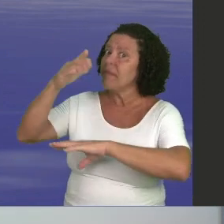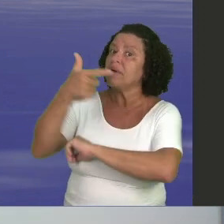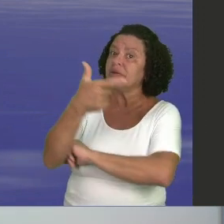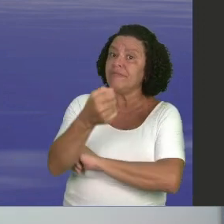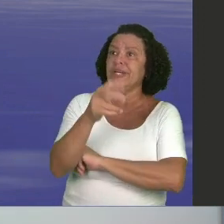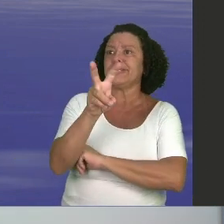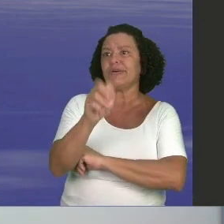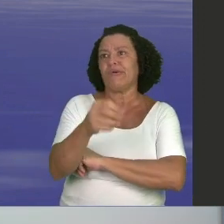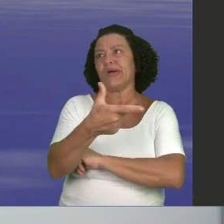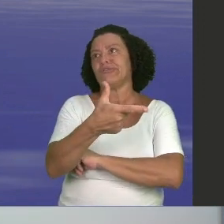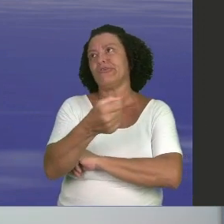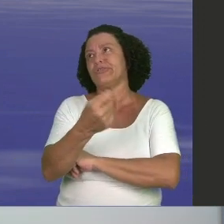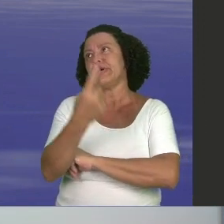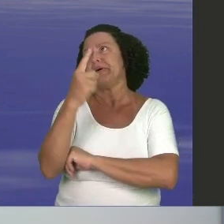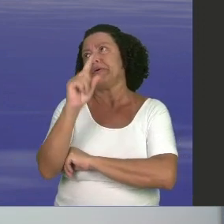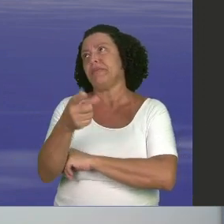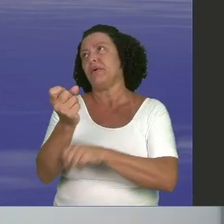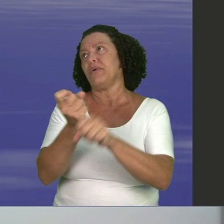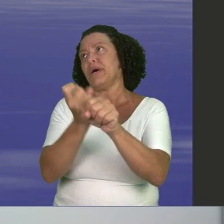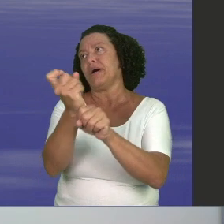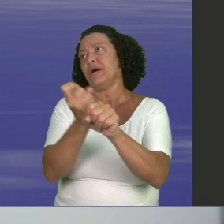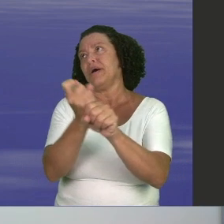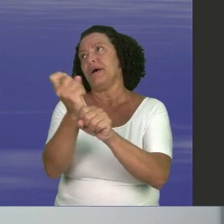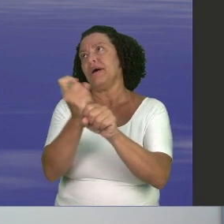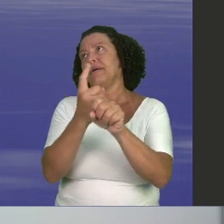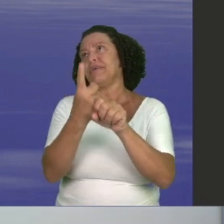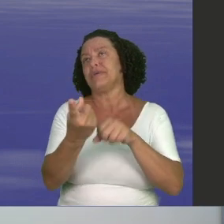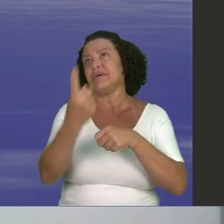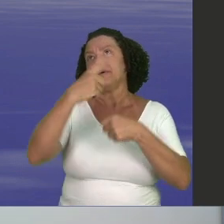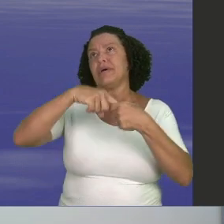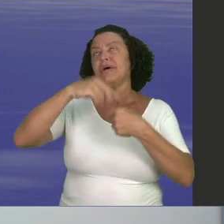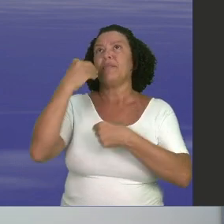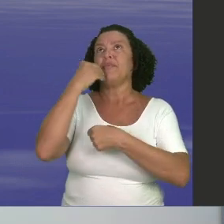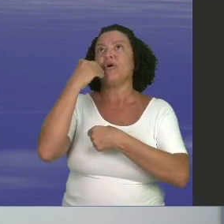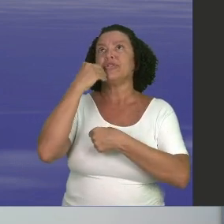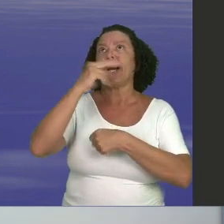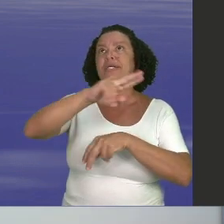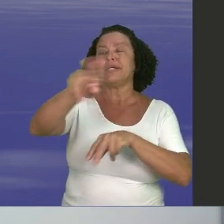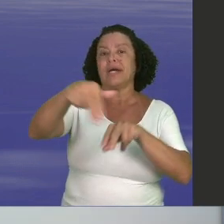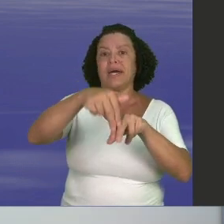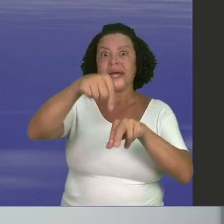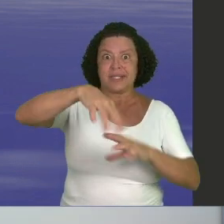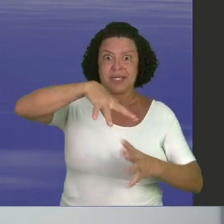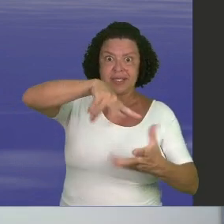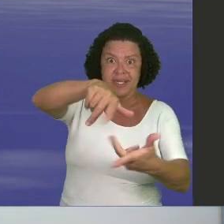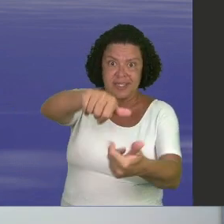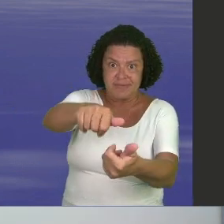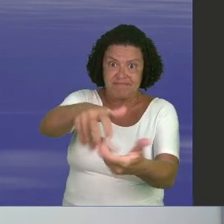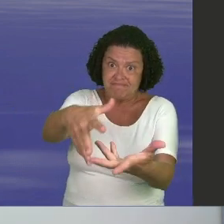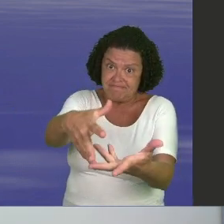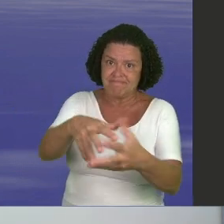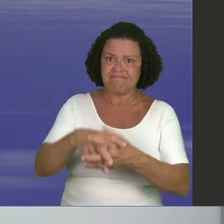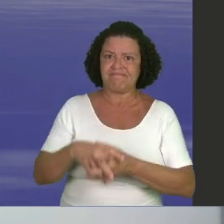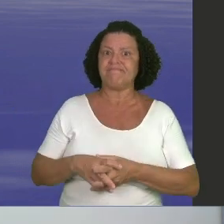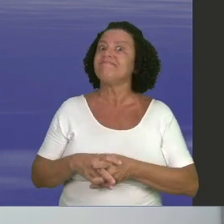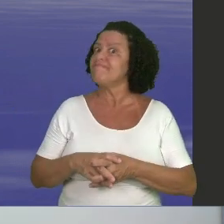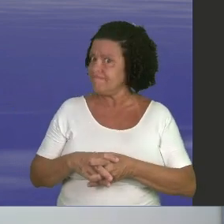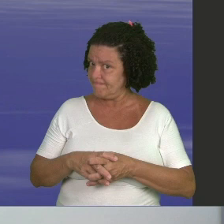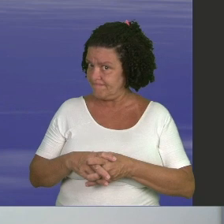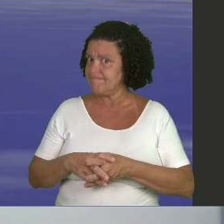50, 200, 500 anos para você ter uma nova oportunidade de reencarnar. Carregue sua